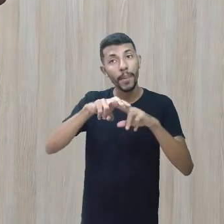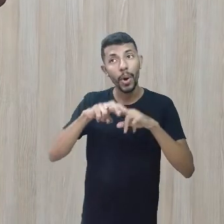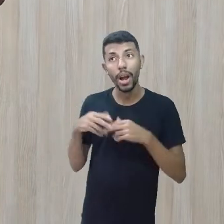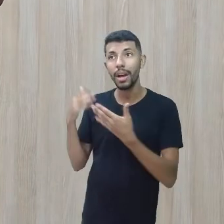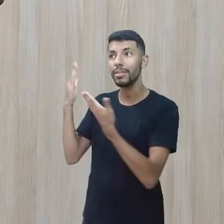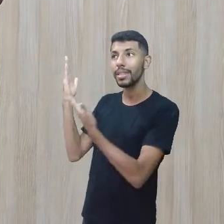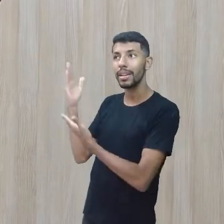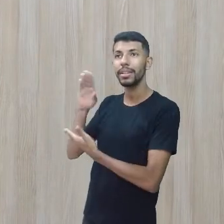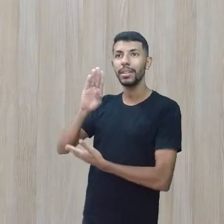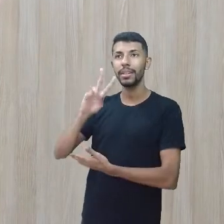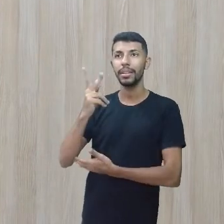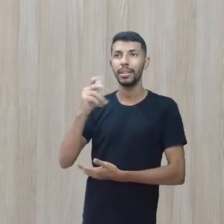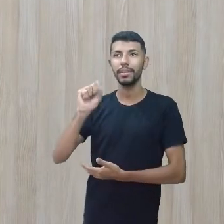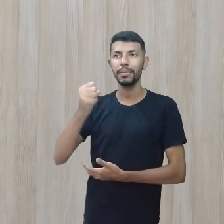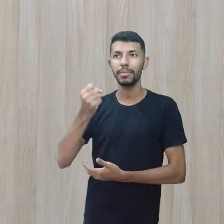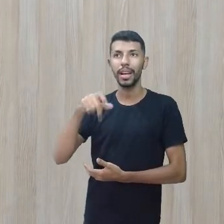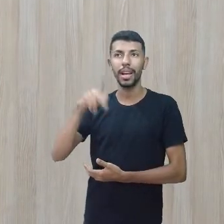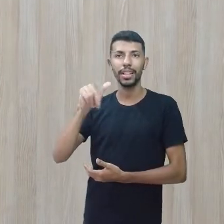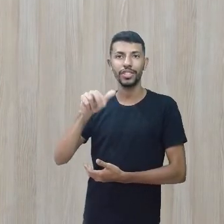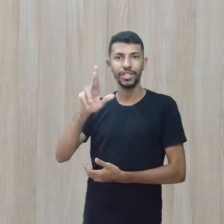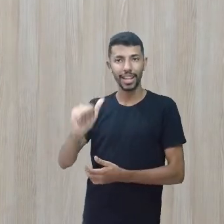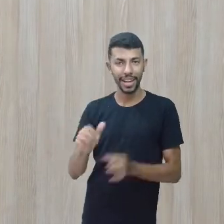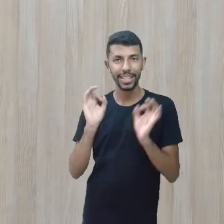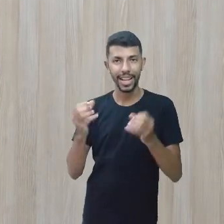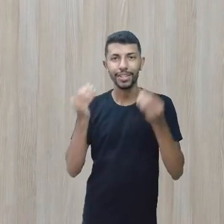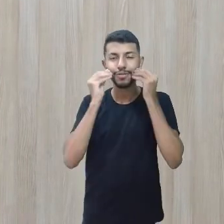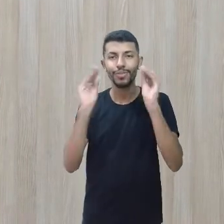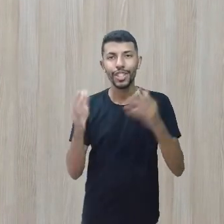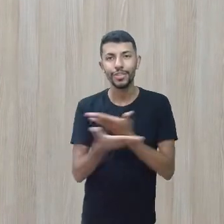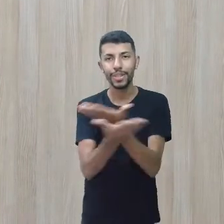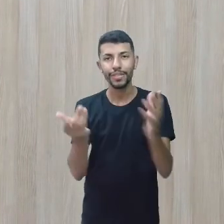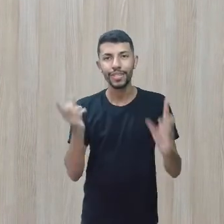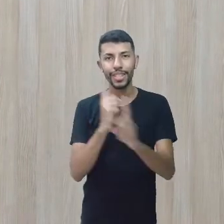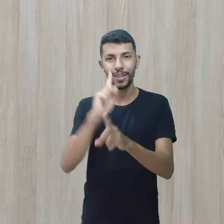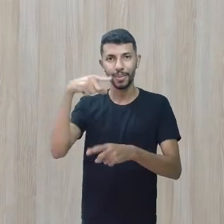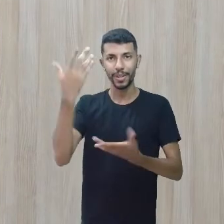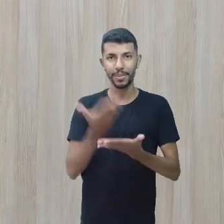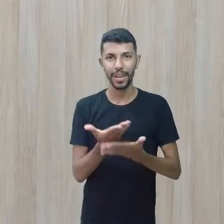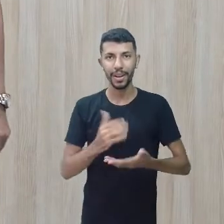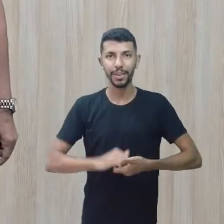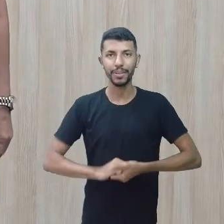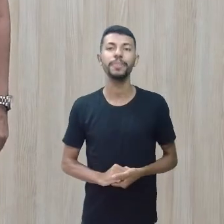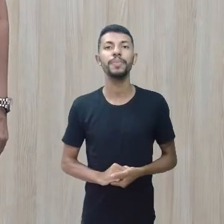Bhaskara, Bhaskara sim. Beijo no coração de vocês e até a próxima.